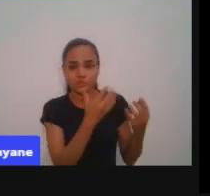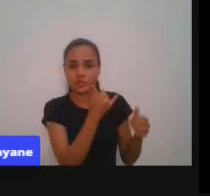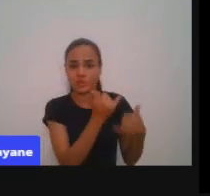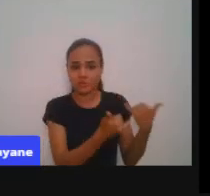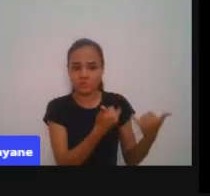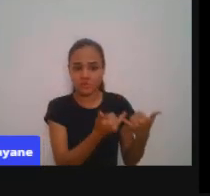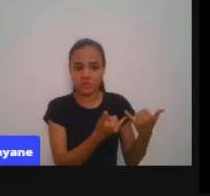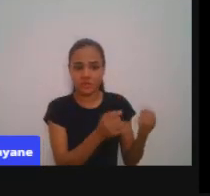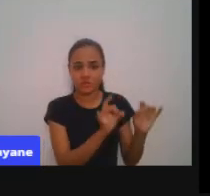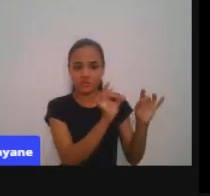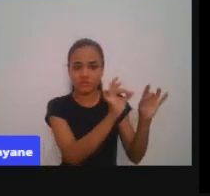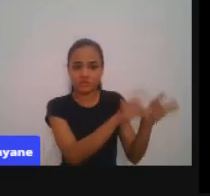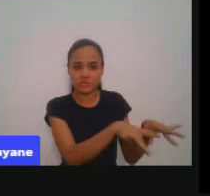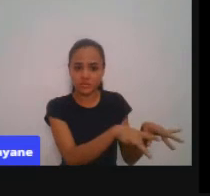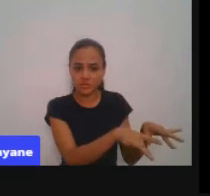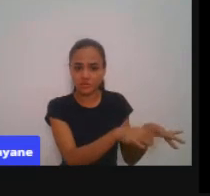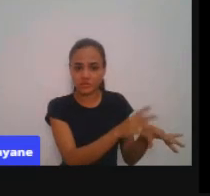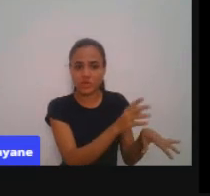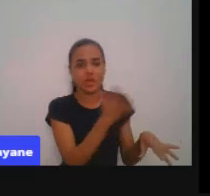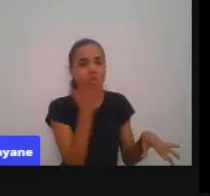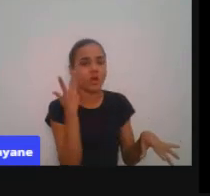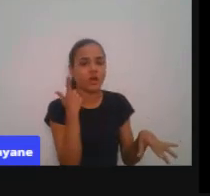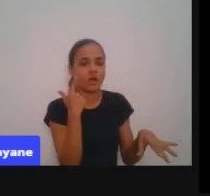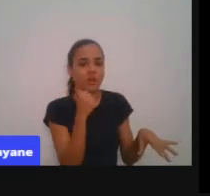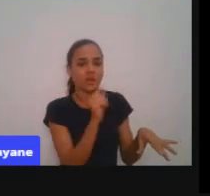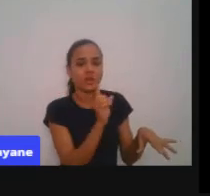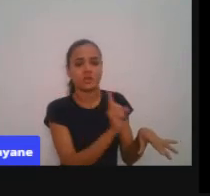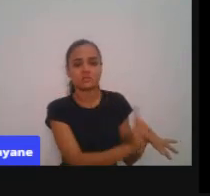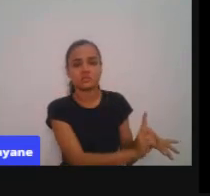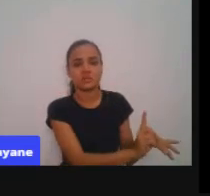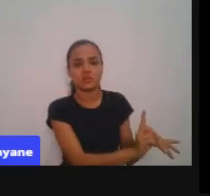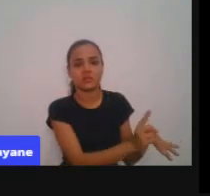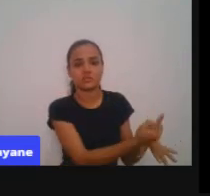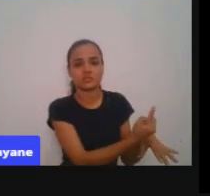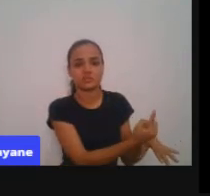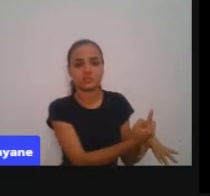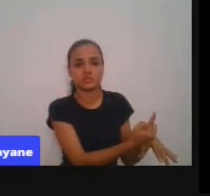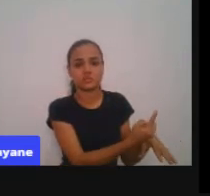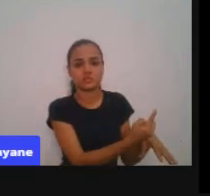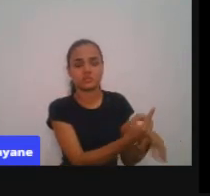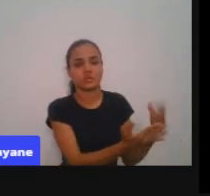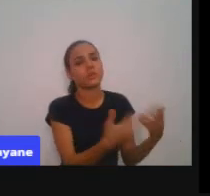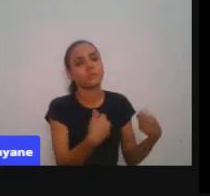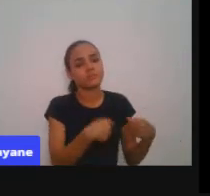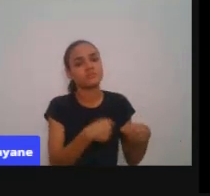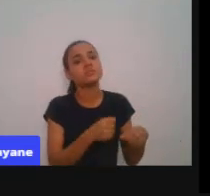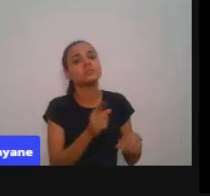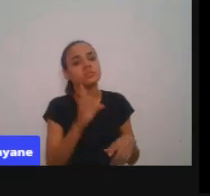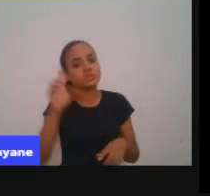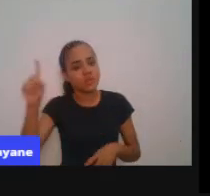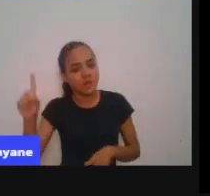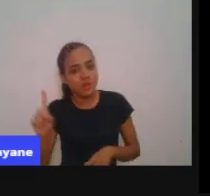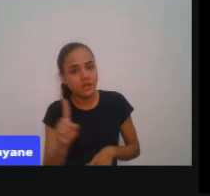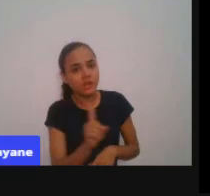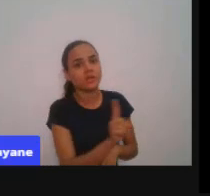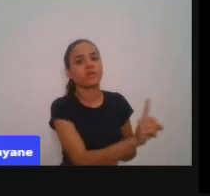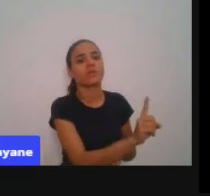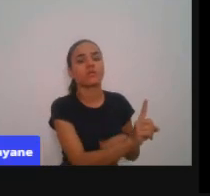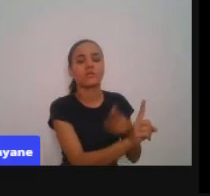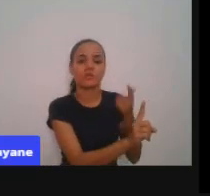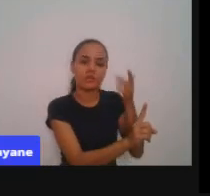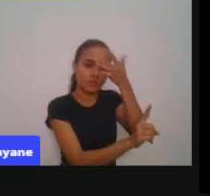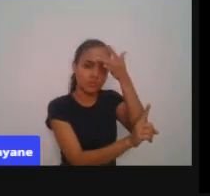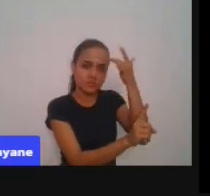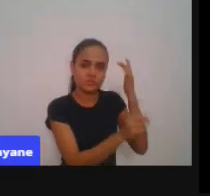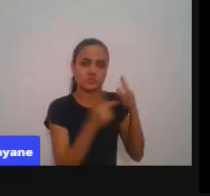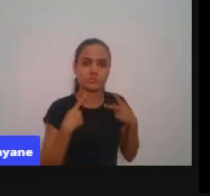isso, ou de menos, né? Mas ela precisa de você, precisa de alguém, do humano, da figura humana, da presença física ali com ela. Então,